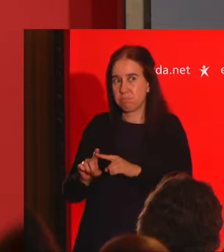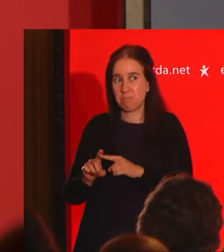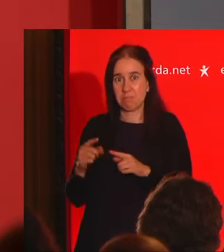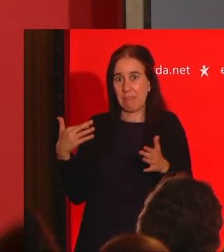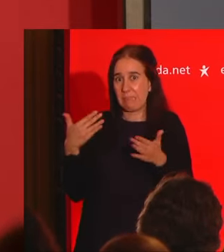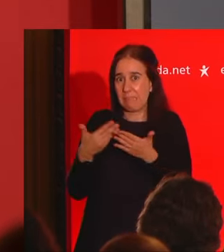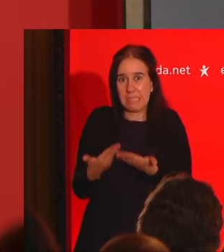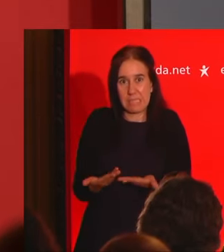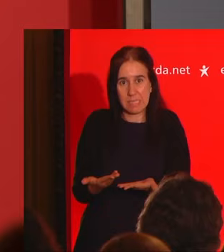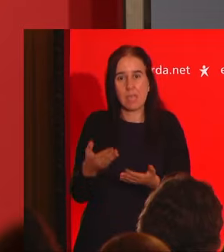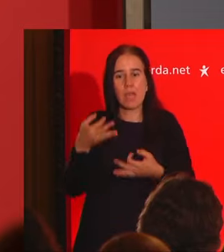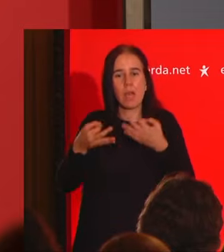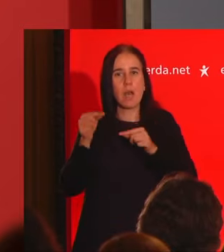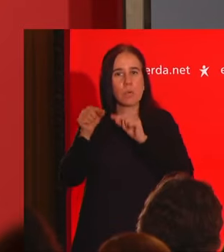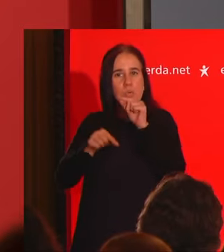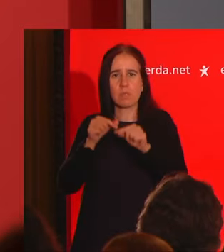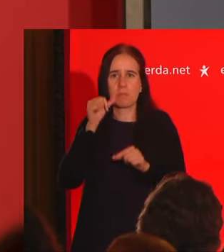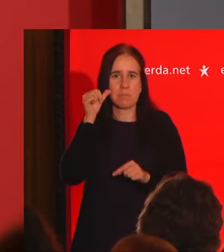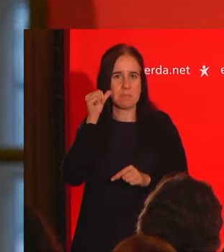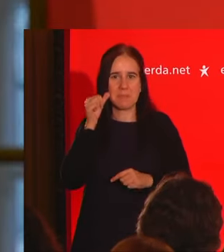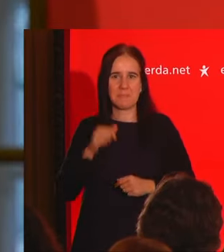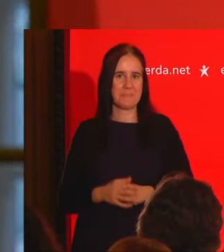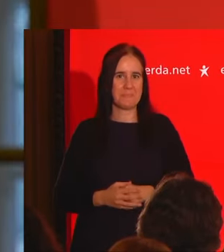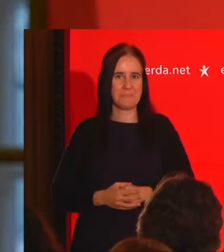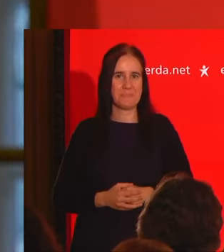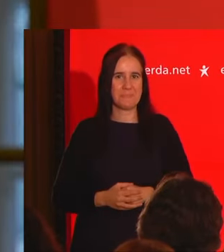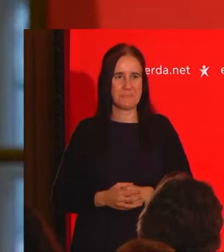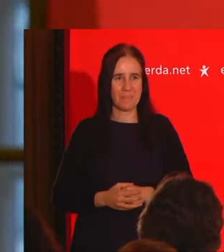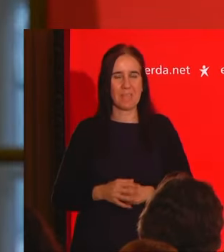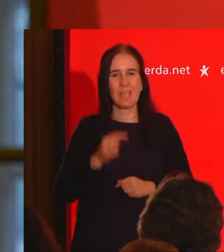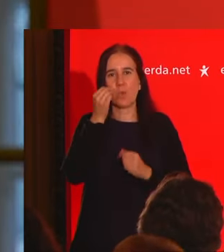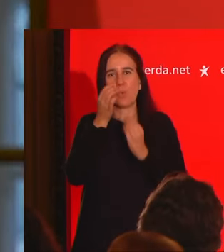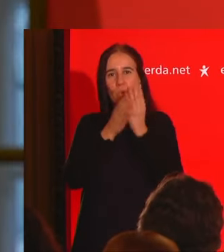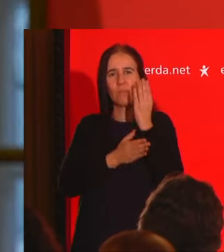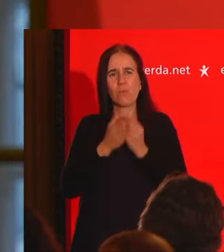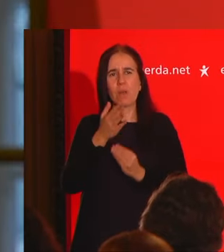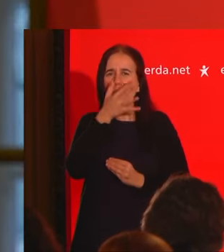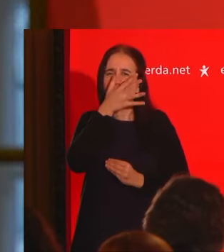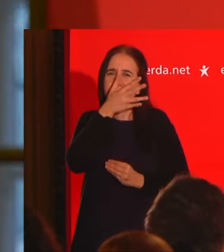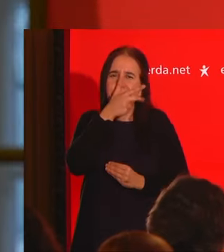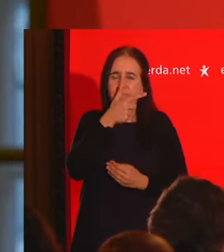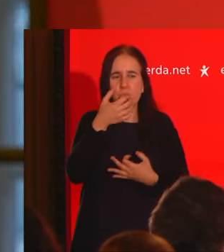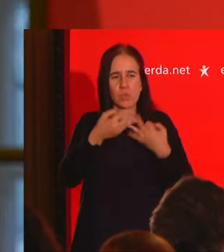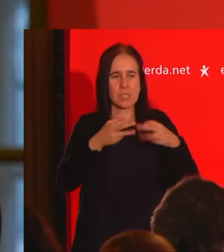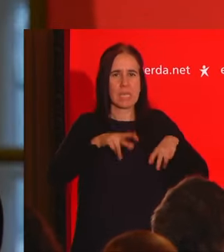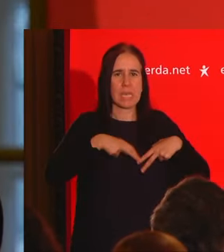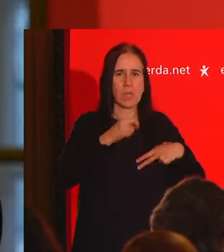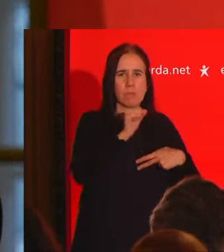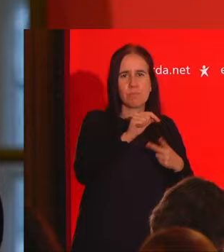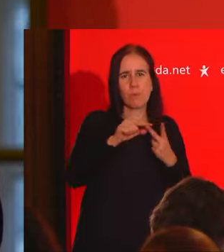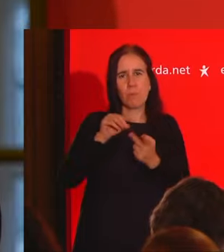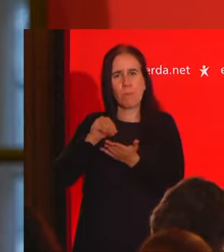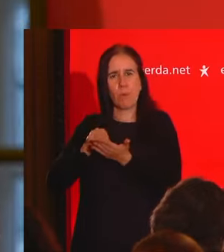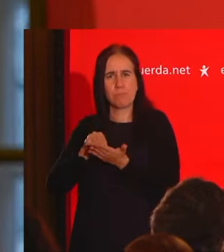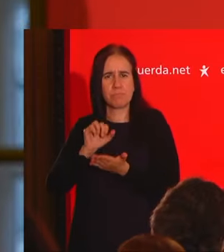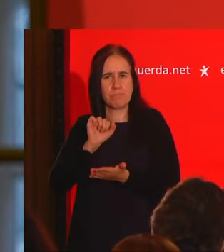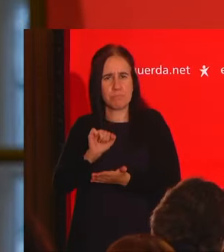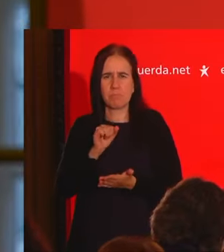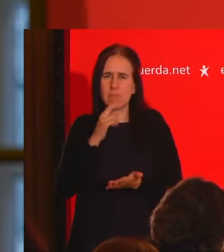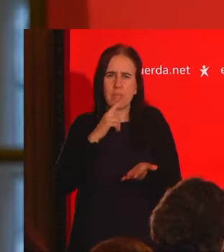tem acusação conhecida. O advogado que lamentava a justiça para ricos e para pobres tinha toda a